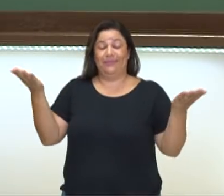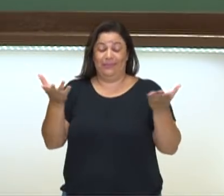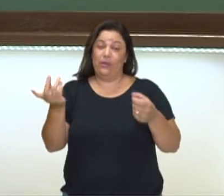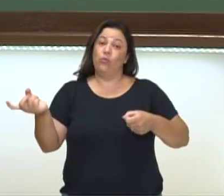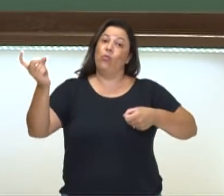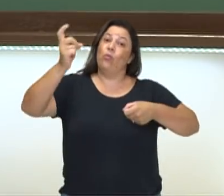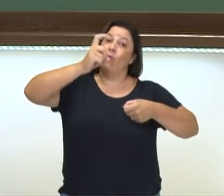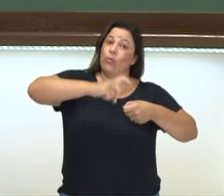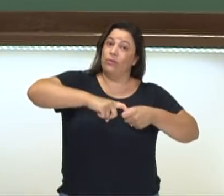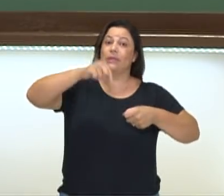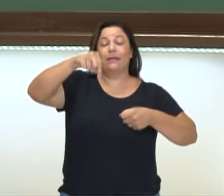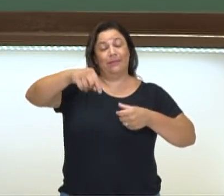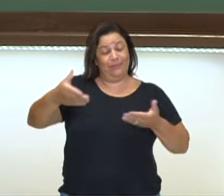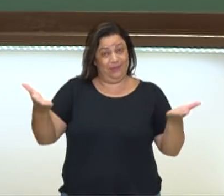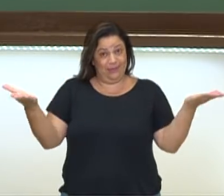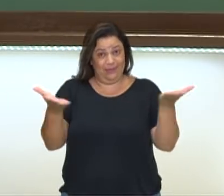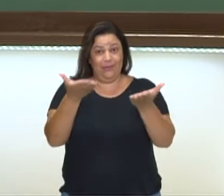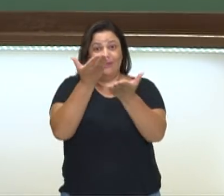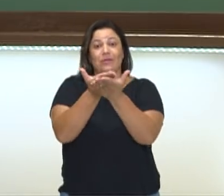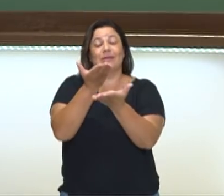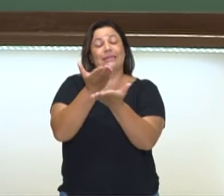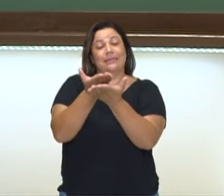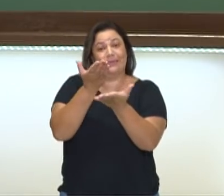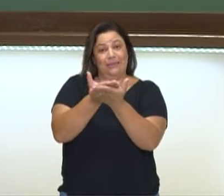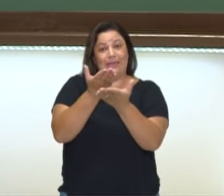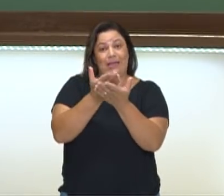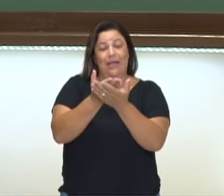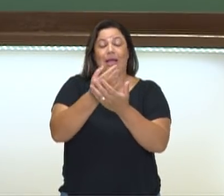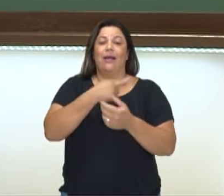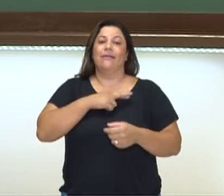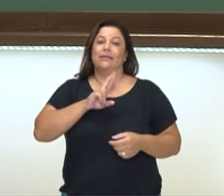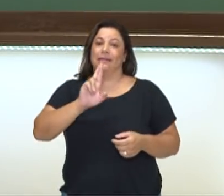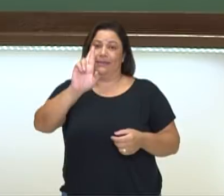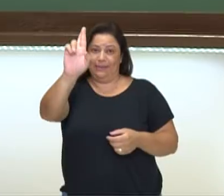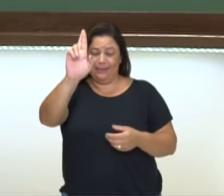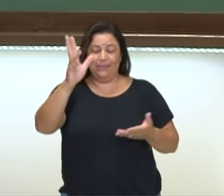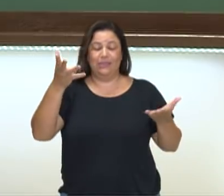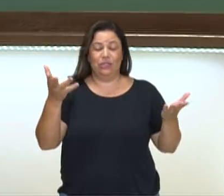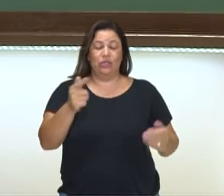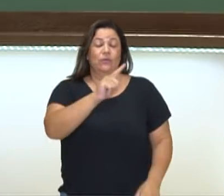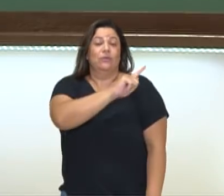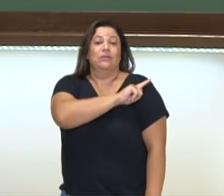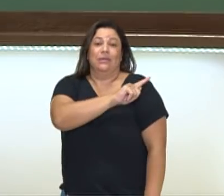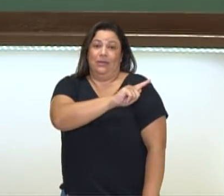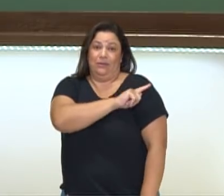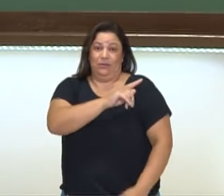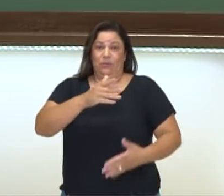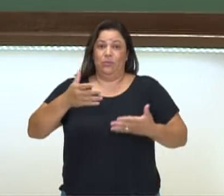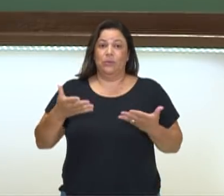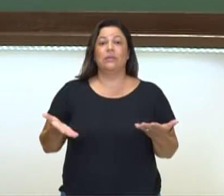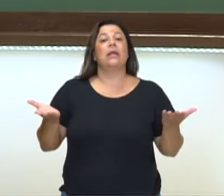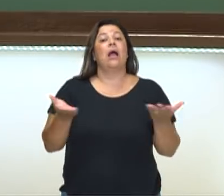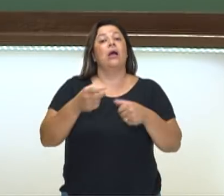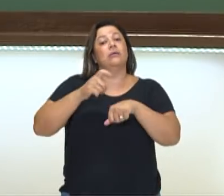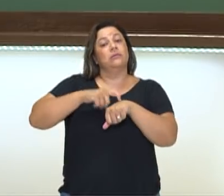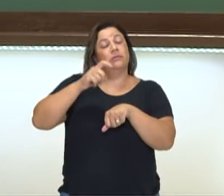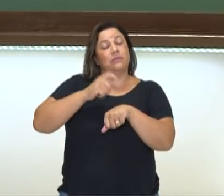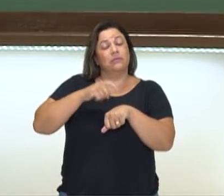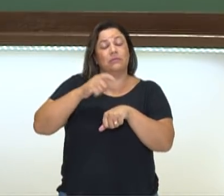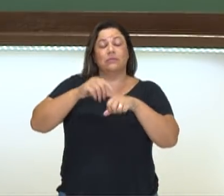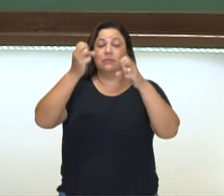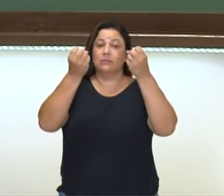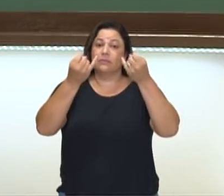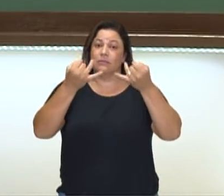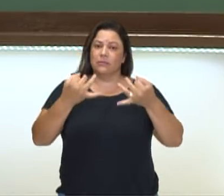Voltamos aqui com nossa aula de ensino religioso, 7º ano. E nesse momento estamos falando de